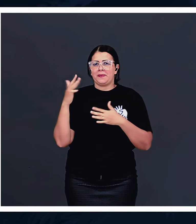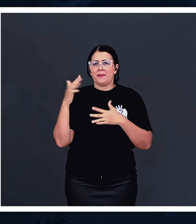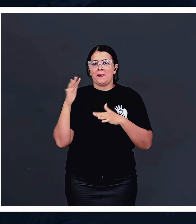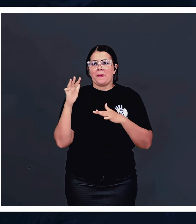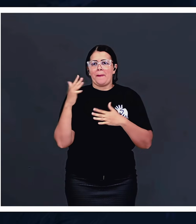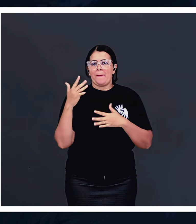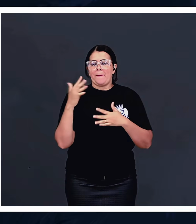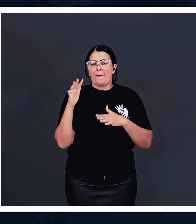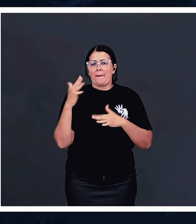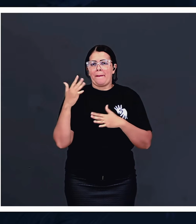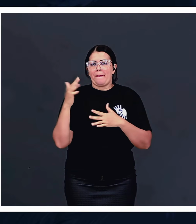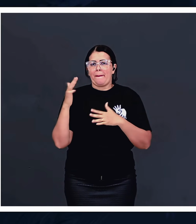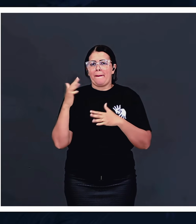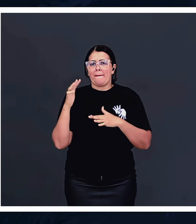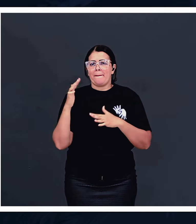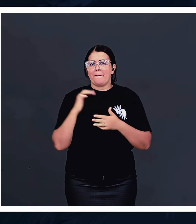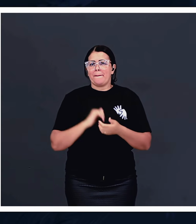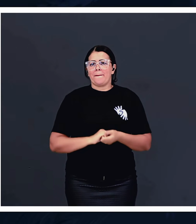Amém.